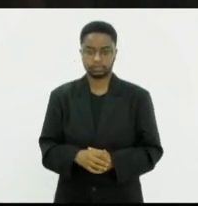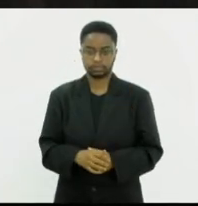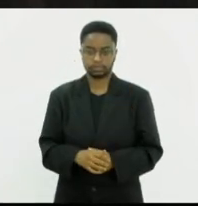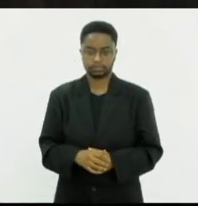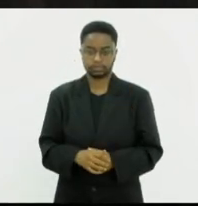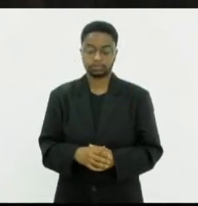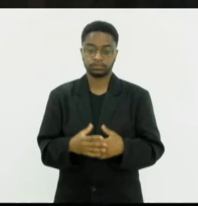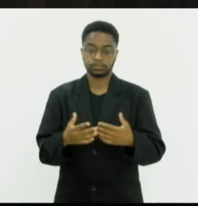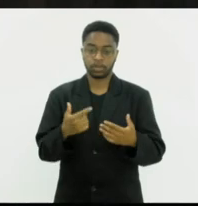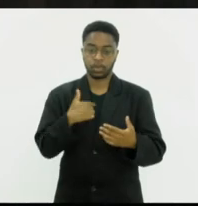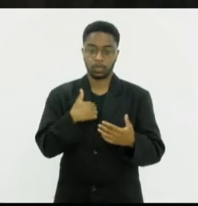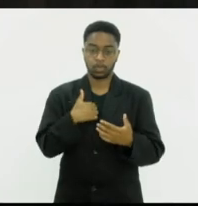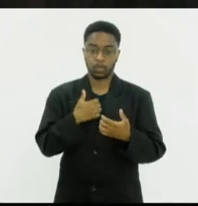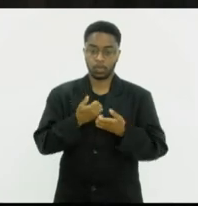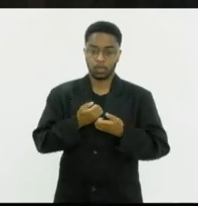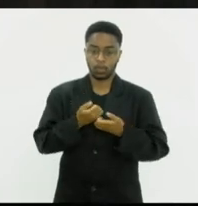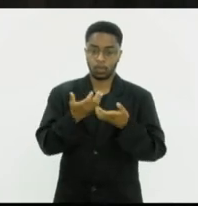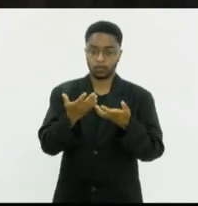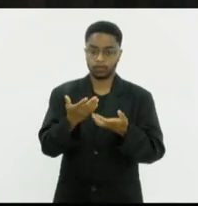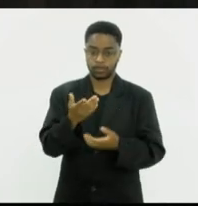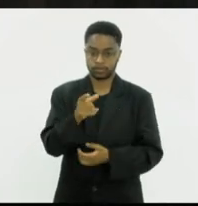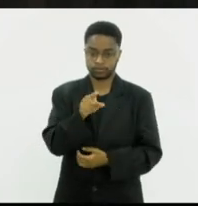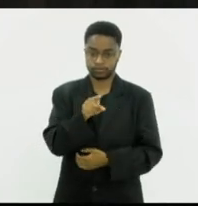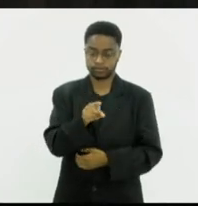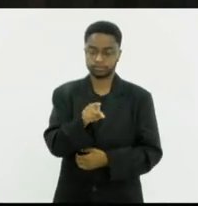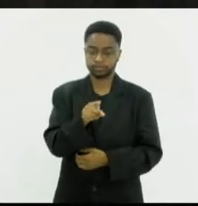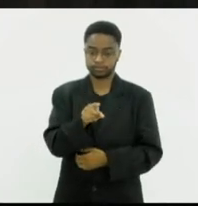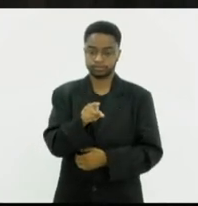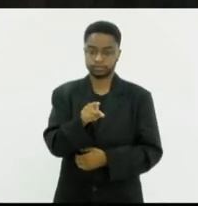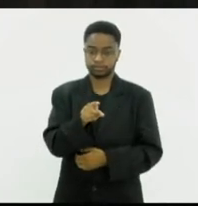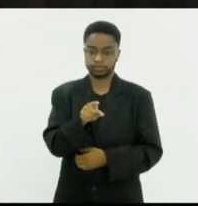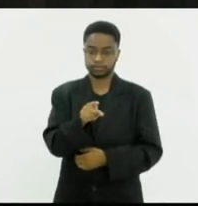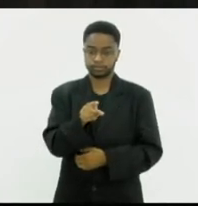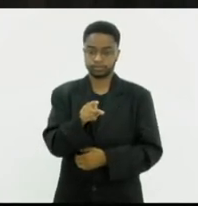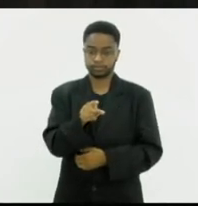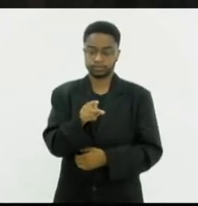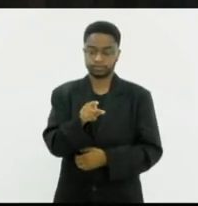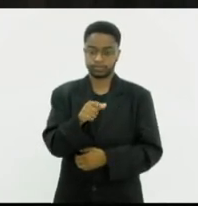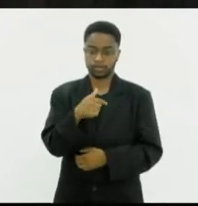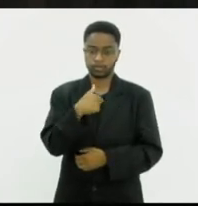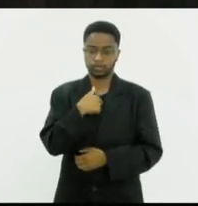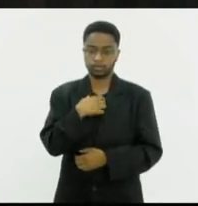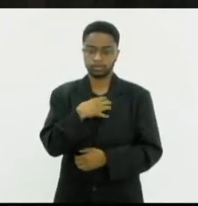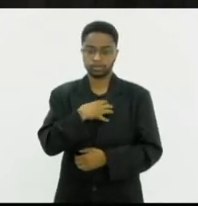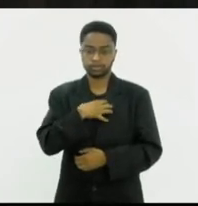confesso a Vossa Excelência que me bateu